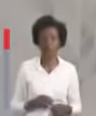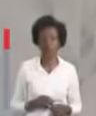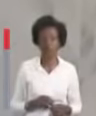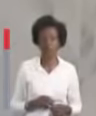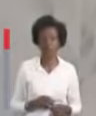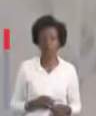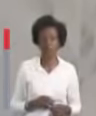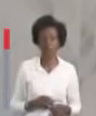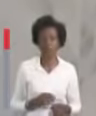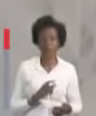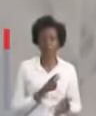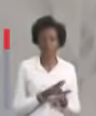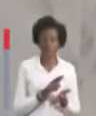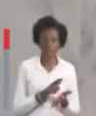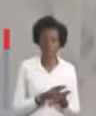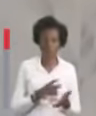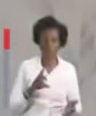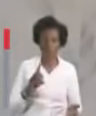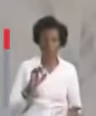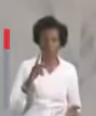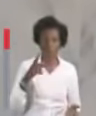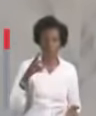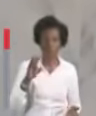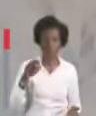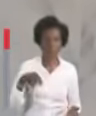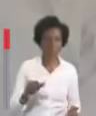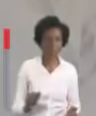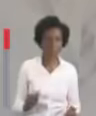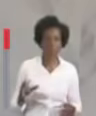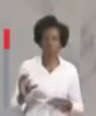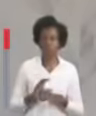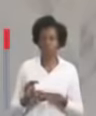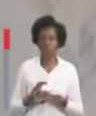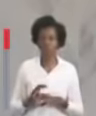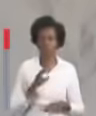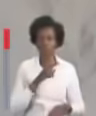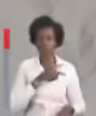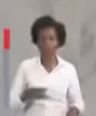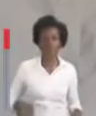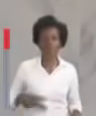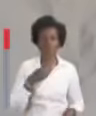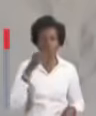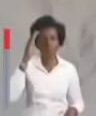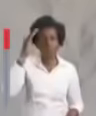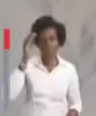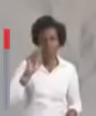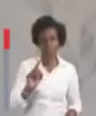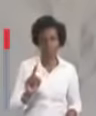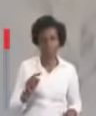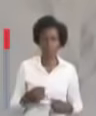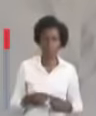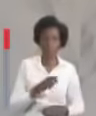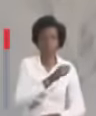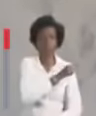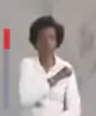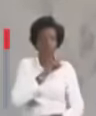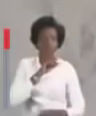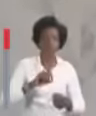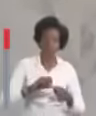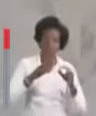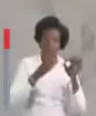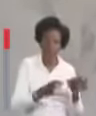nesses diplomas nesses cursos se o presidente Até porque eu não entendo porque os alunos que cursaram